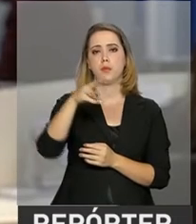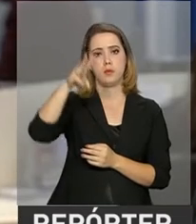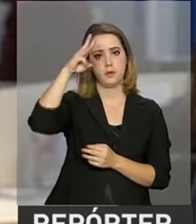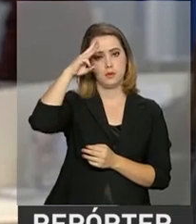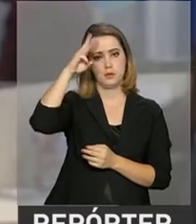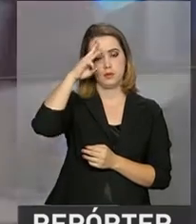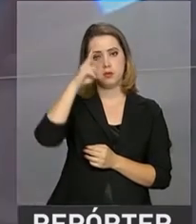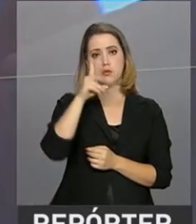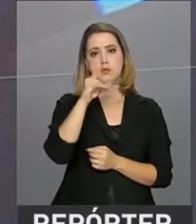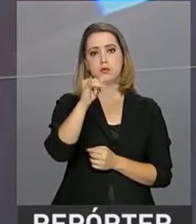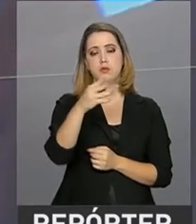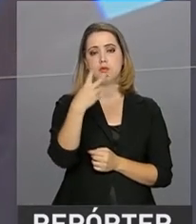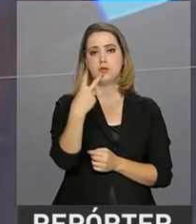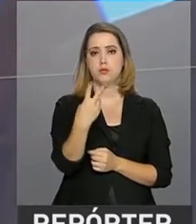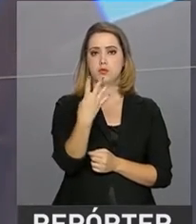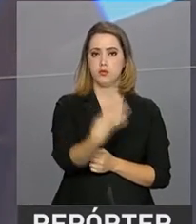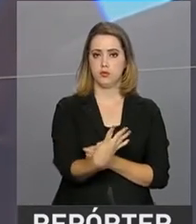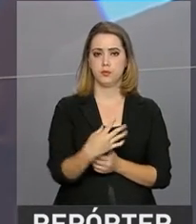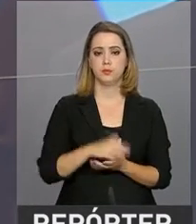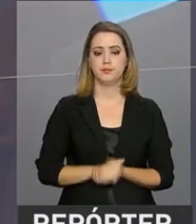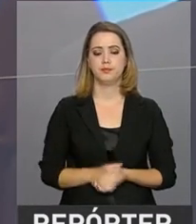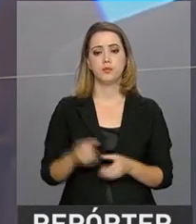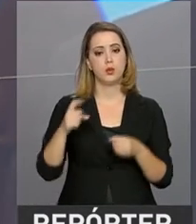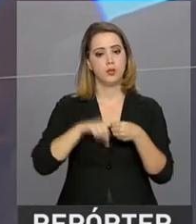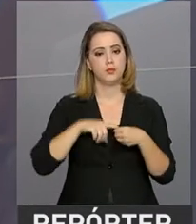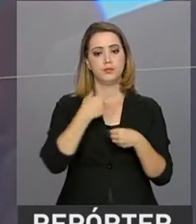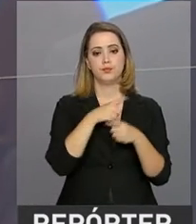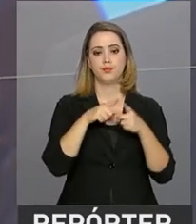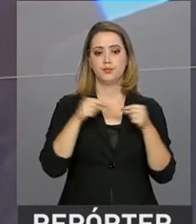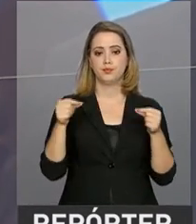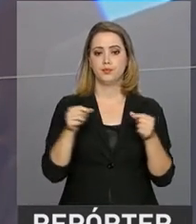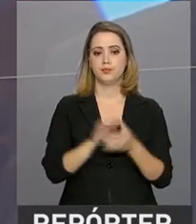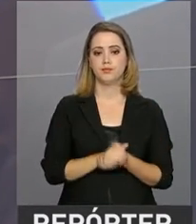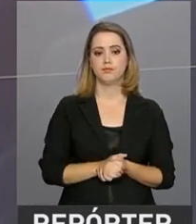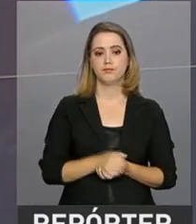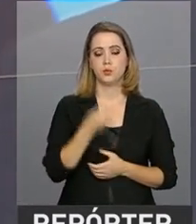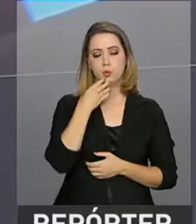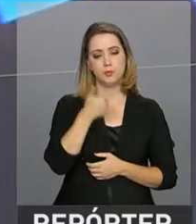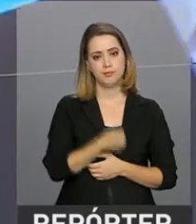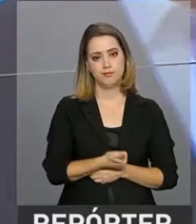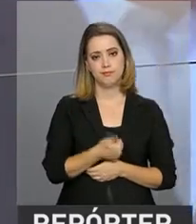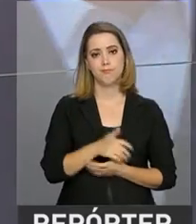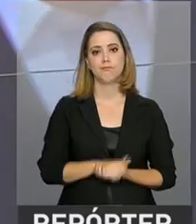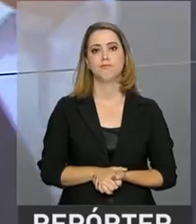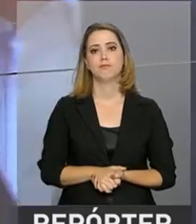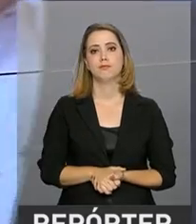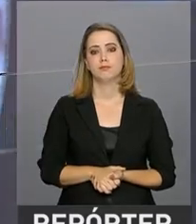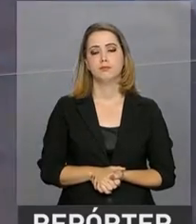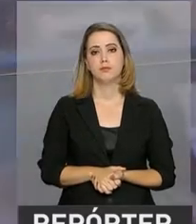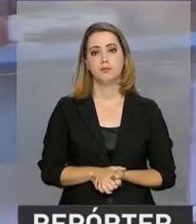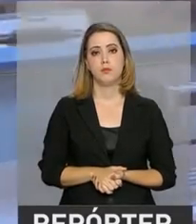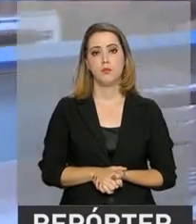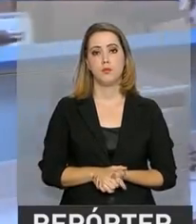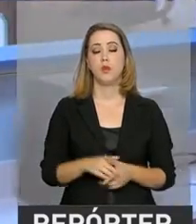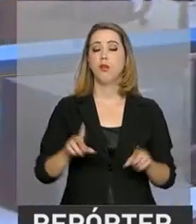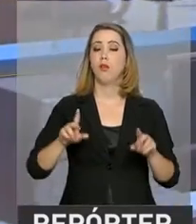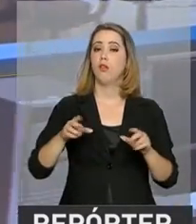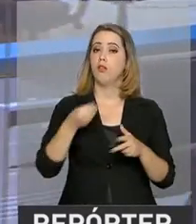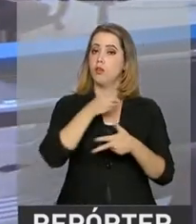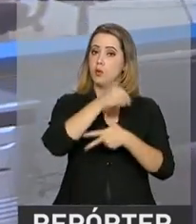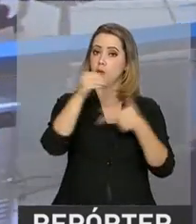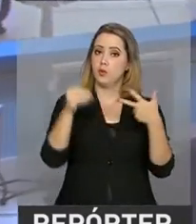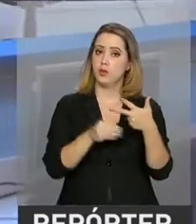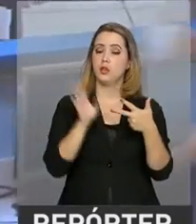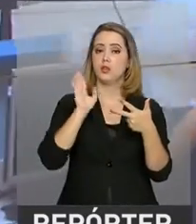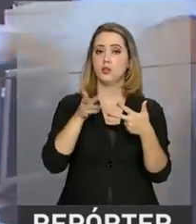dia 24 roberto volta com você em brasília muito bom obrigados a ler pelas informações e ainda sobre o enem está